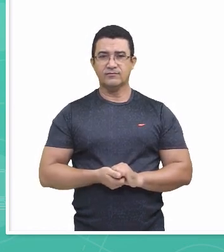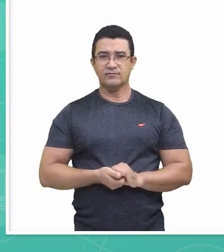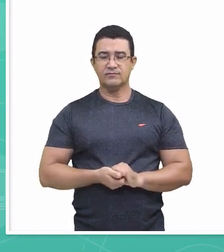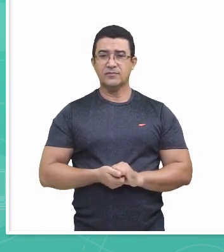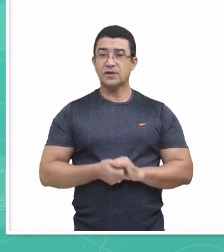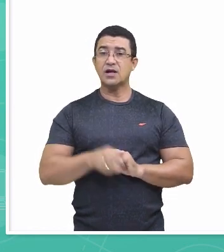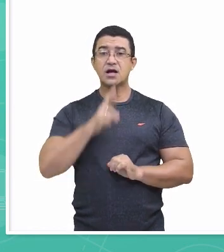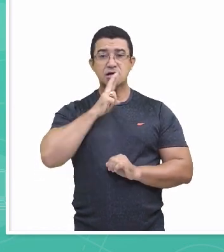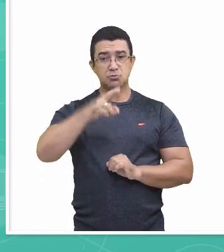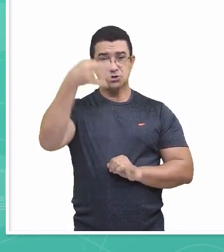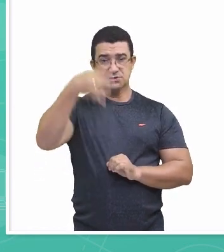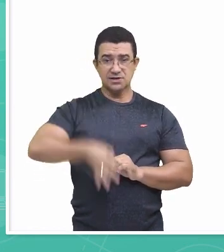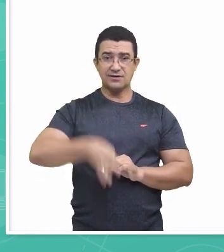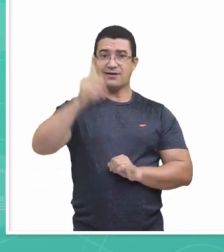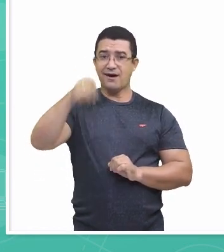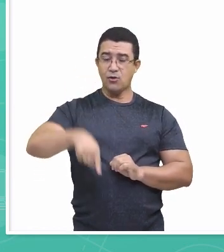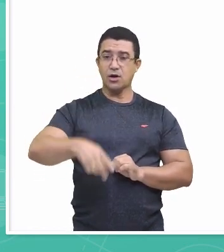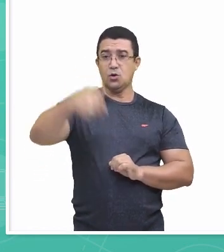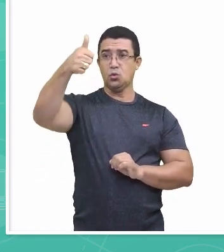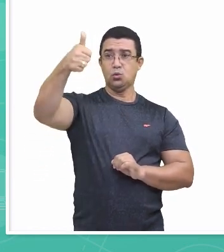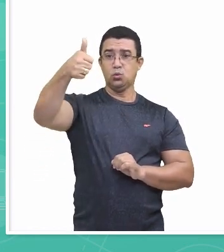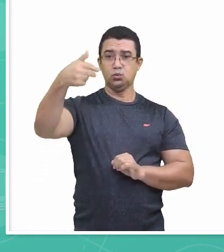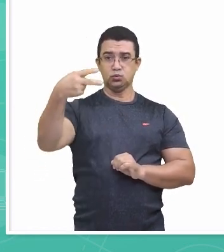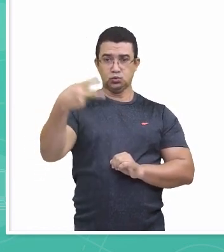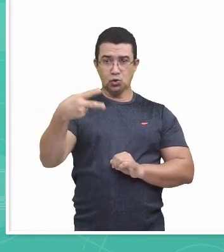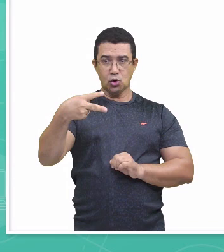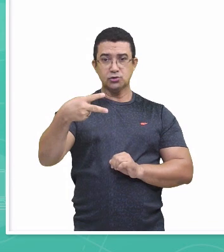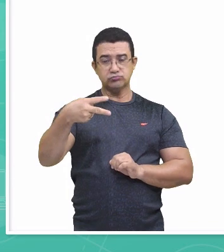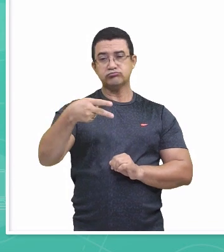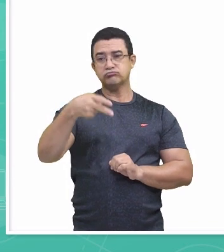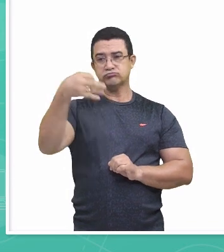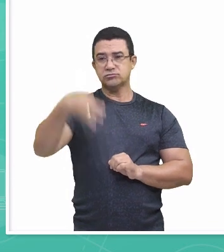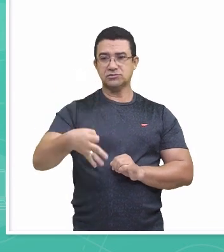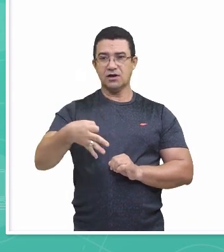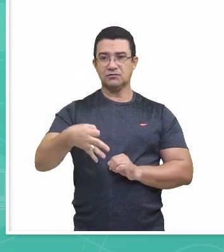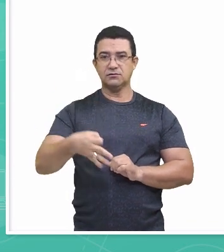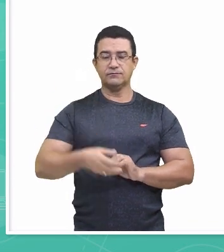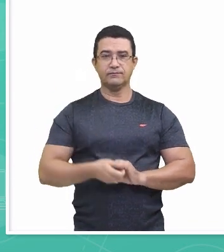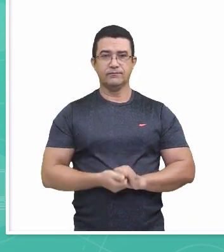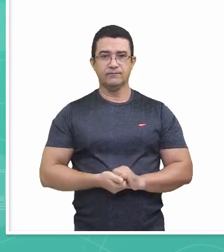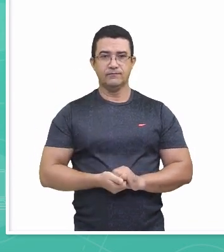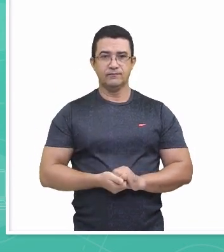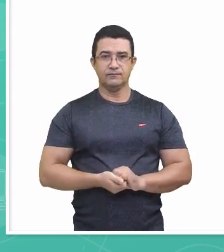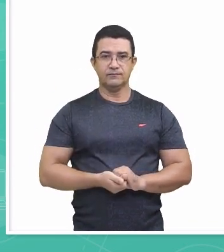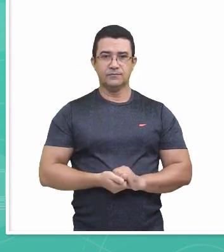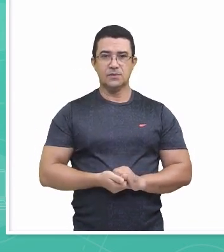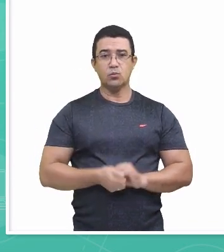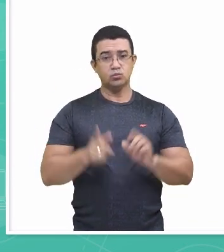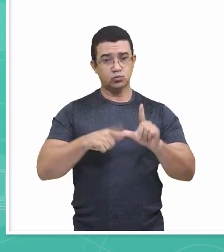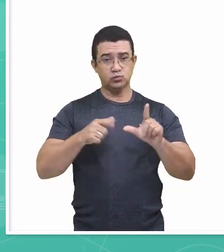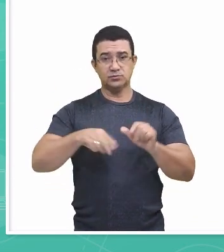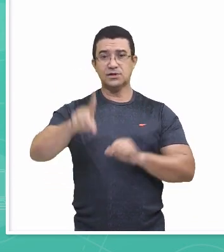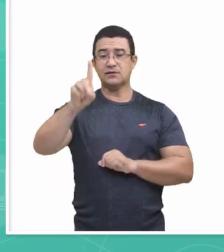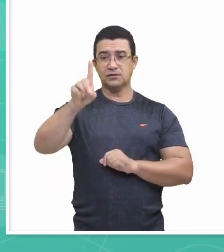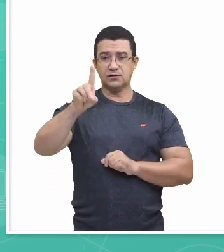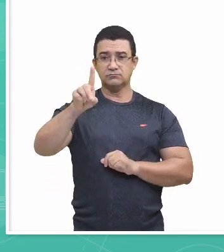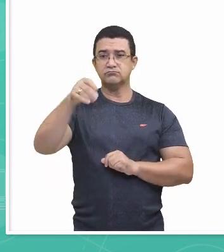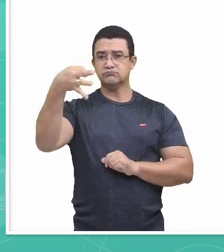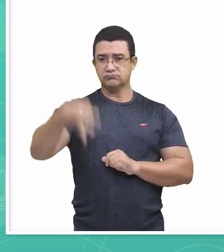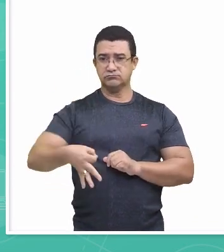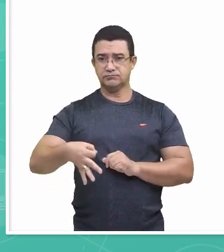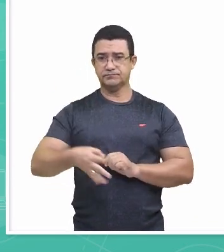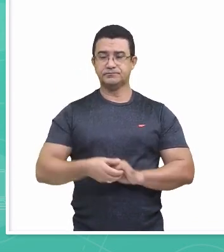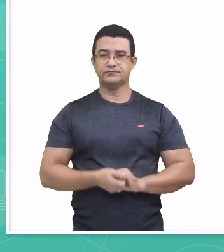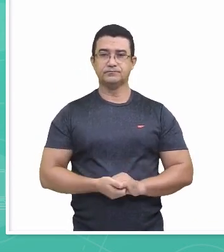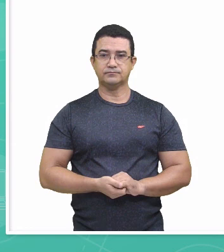que a resposta correta é a primeira e a segunda. Então, a primeira e a segunda, letra D, não é isso? Letra D. Muito